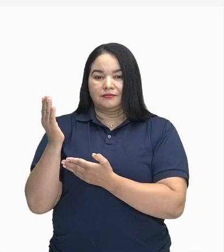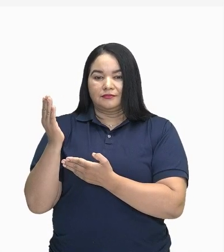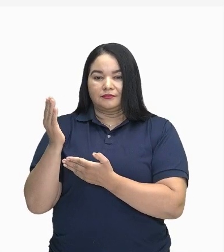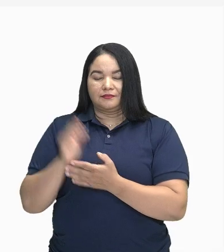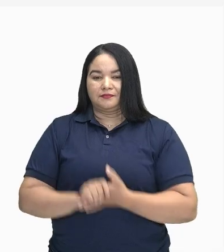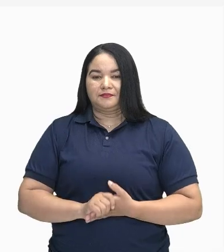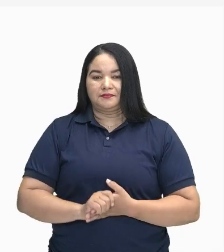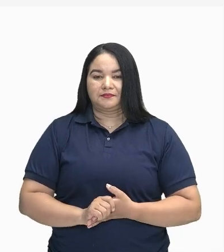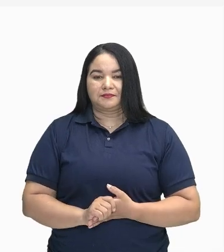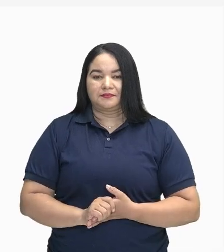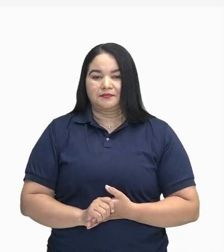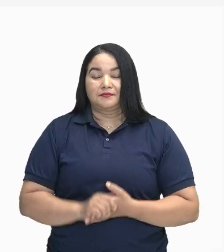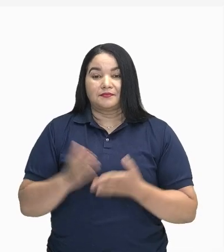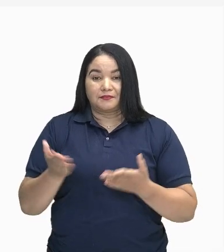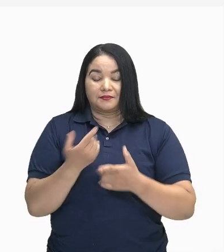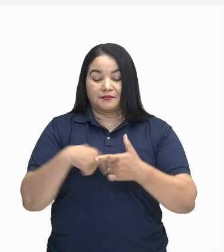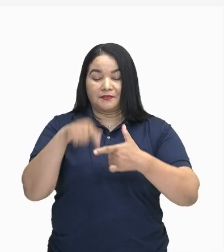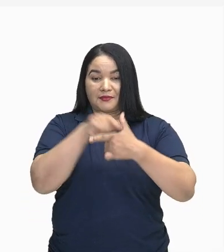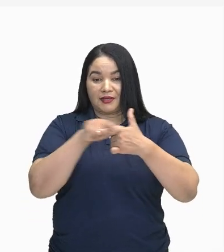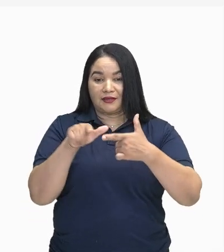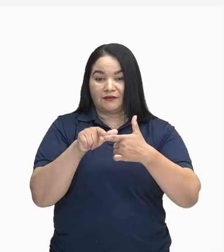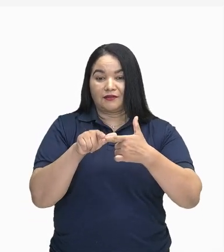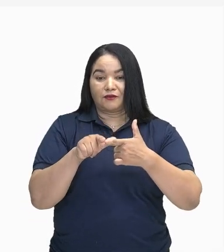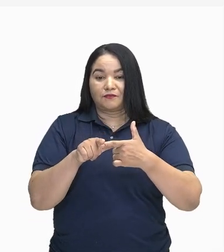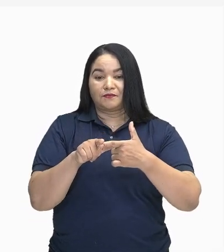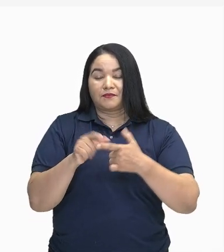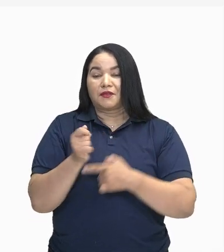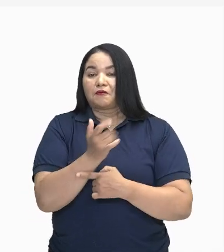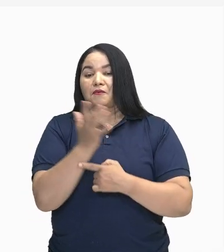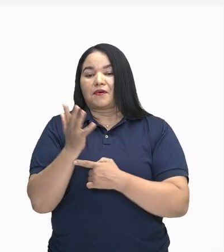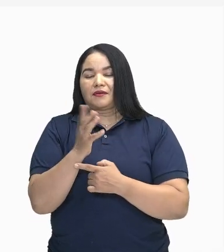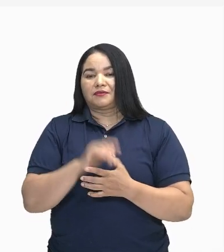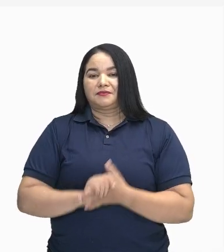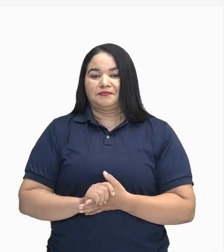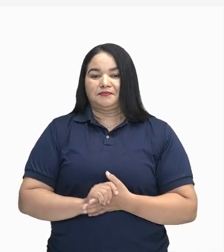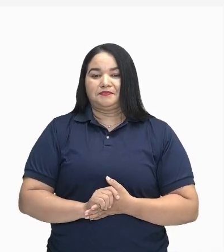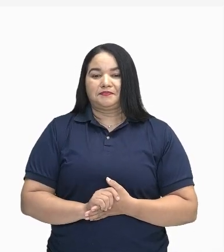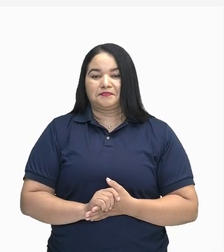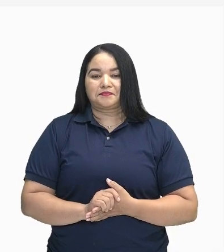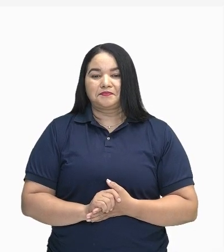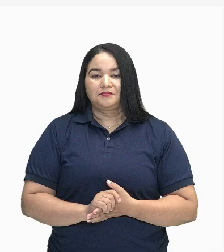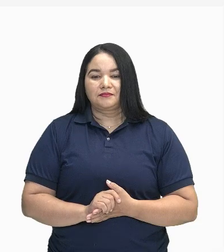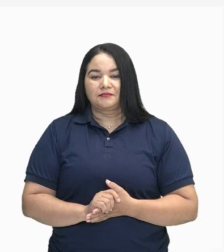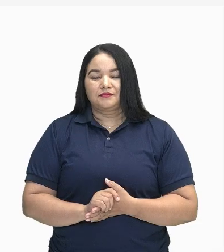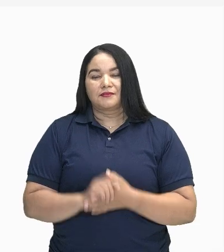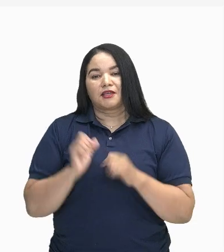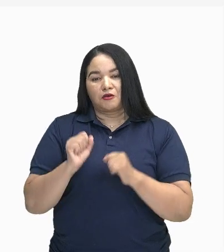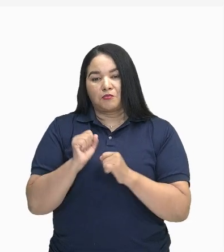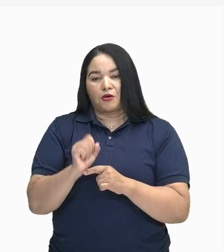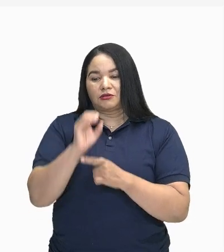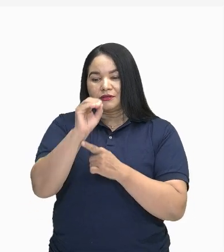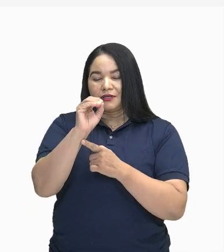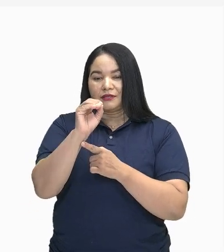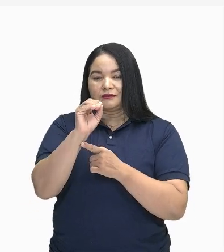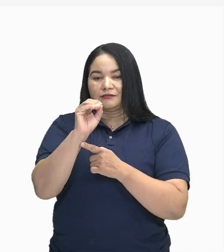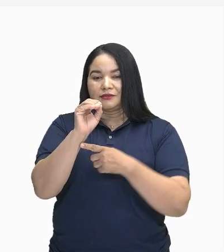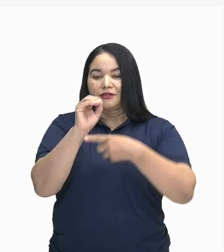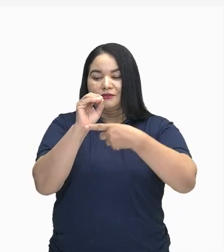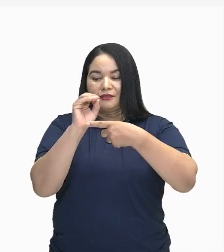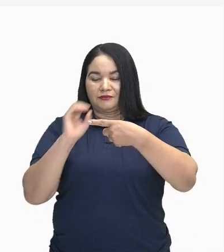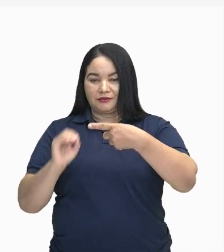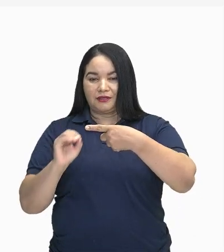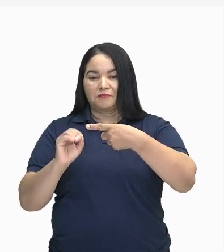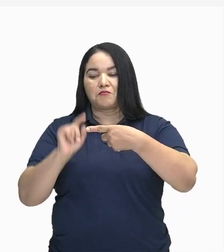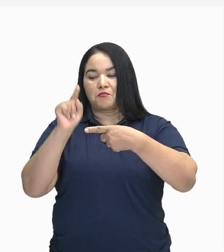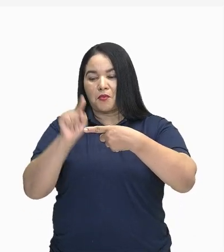Fazendo esta divisão, ó, nós vamos obter que a razão, olha só, simplifica esse 2, perdão, o 0 de